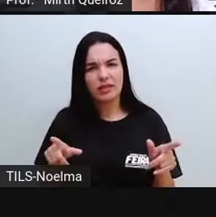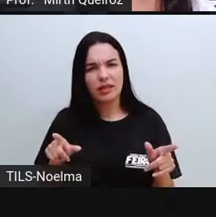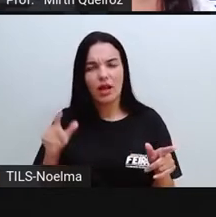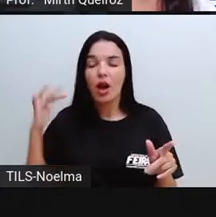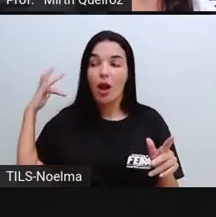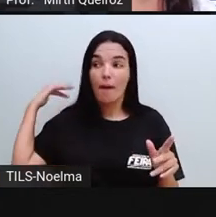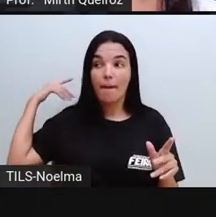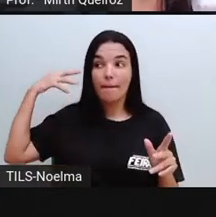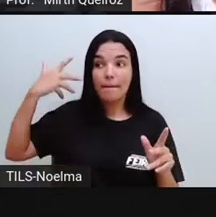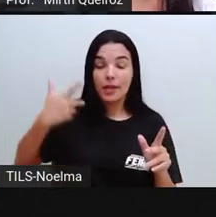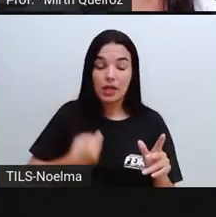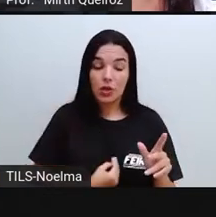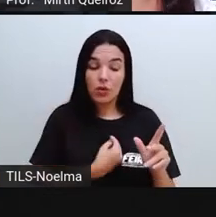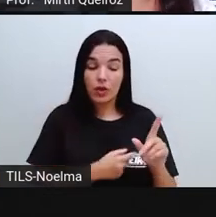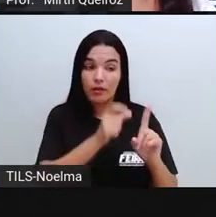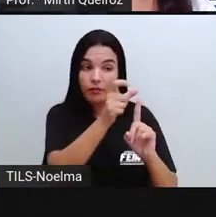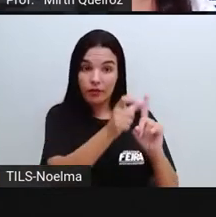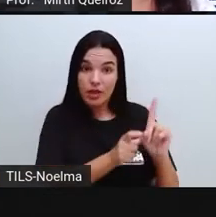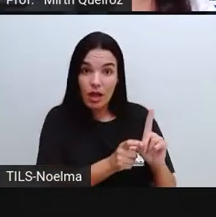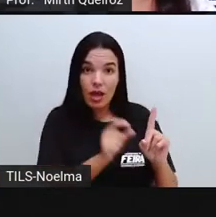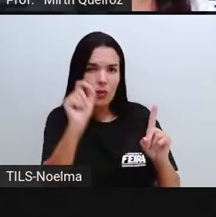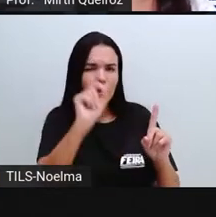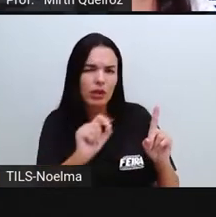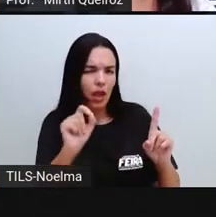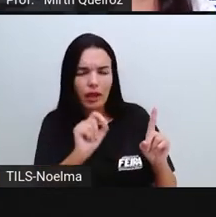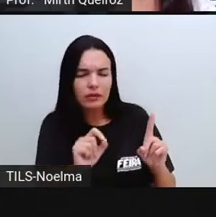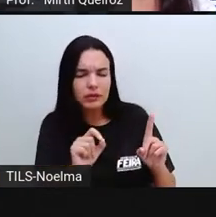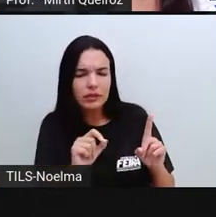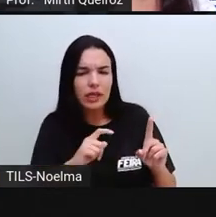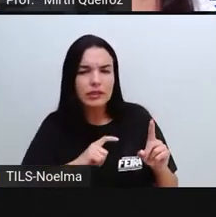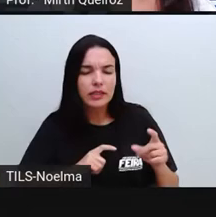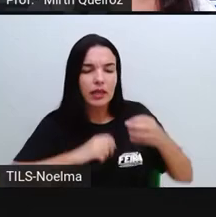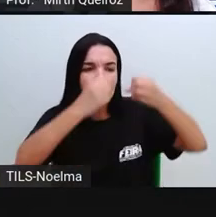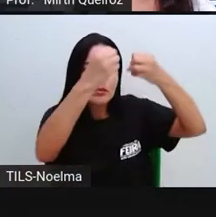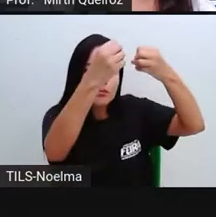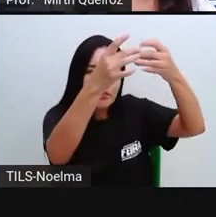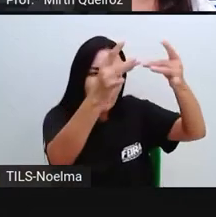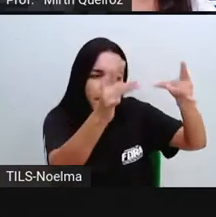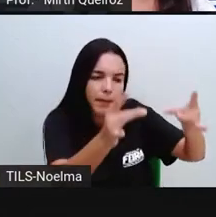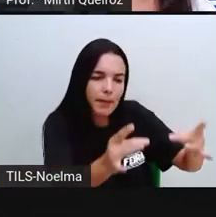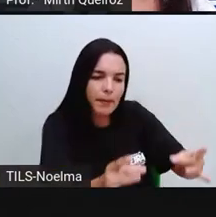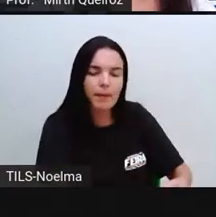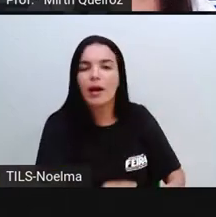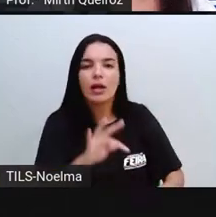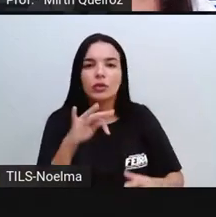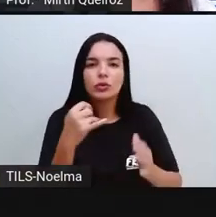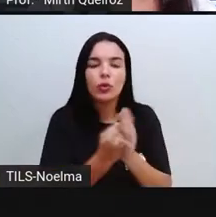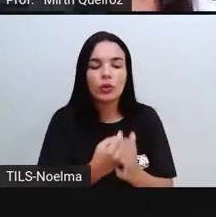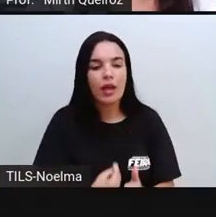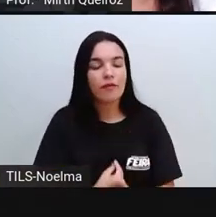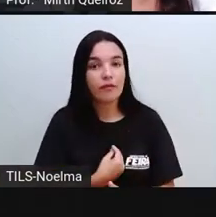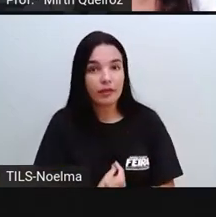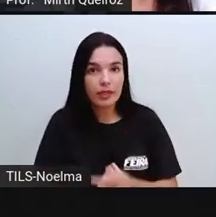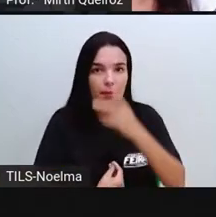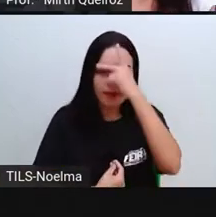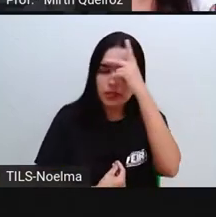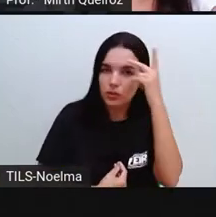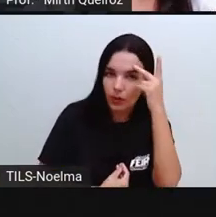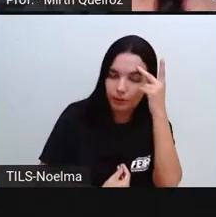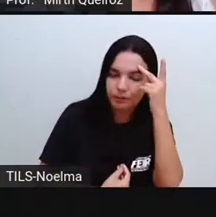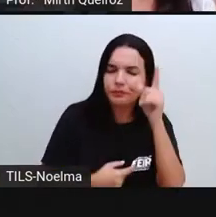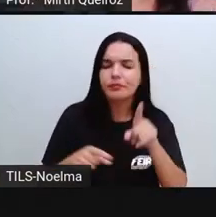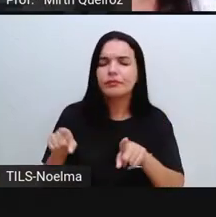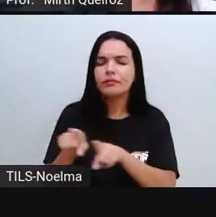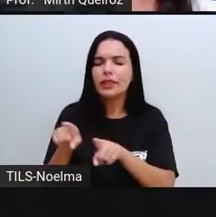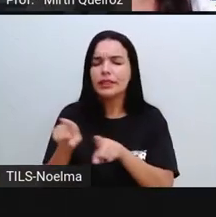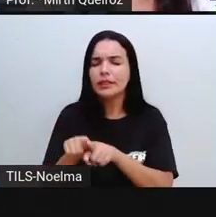ela descreve toda a vida de uma pessoa, né? A autobiografia, ela também, a própria pessoa